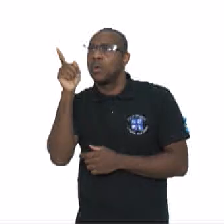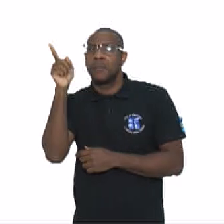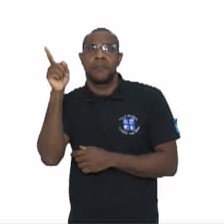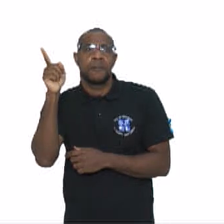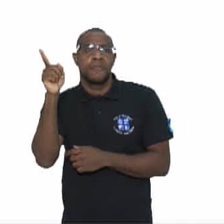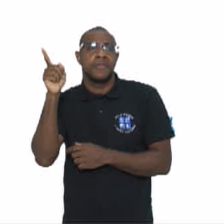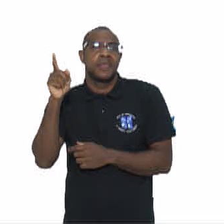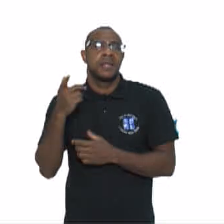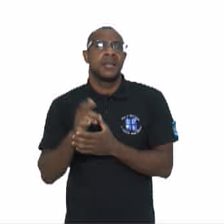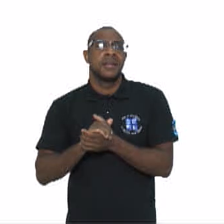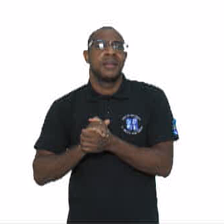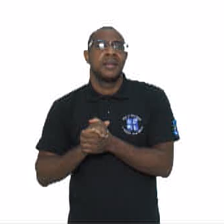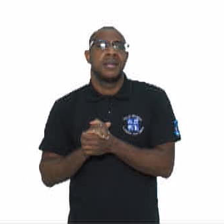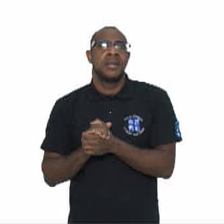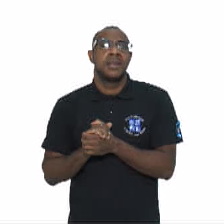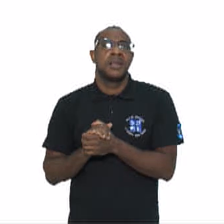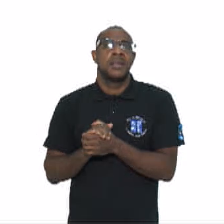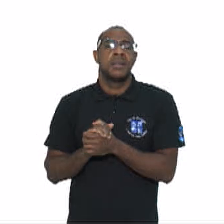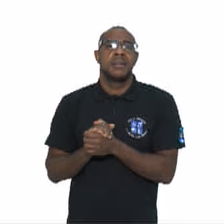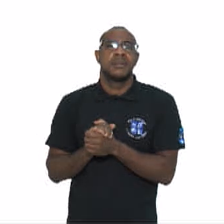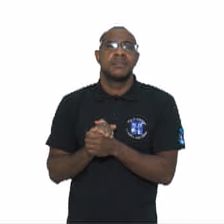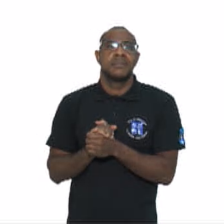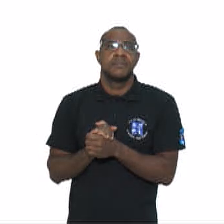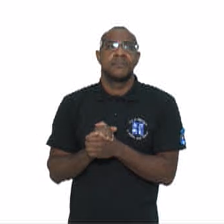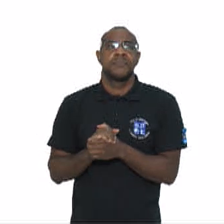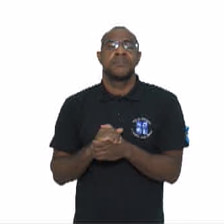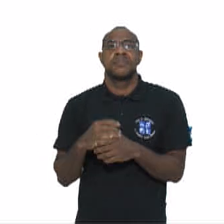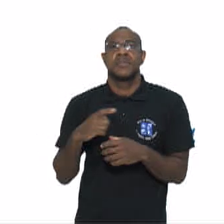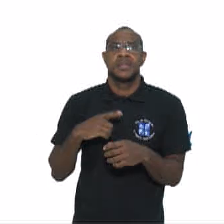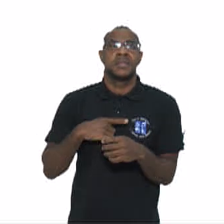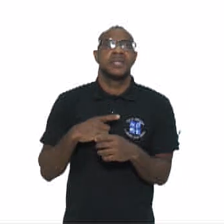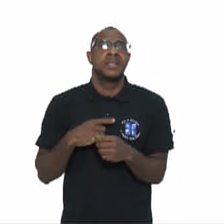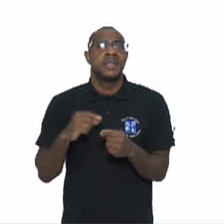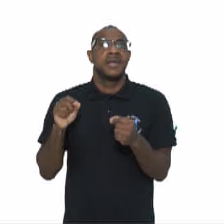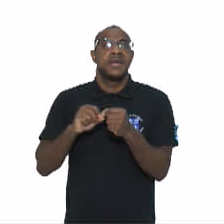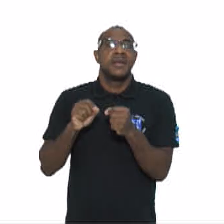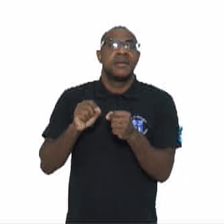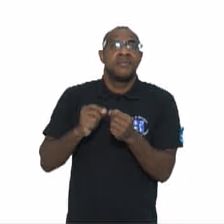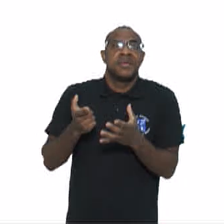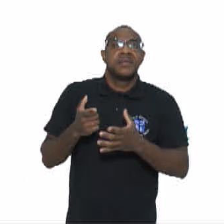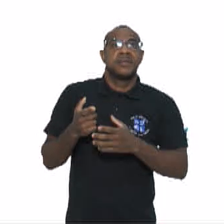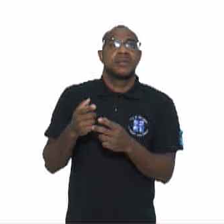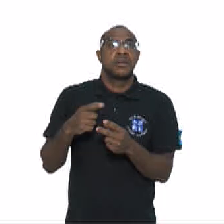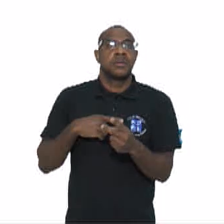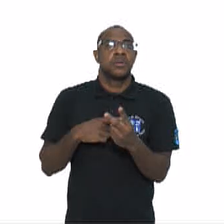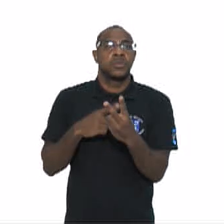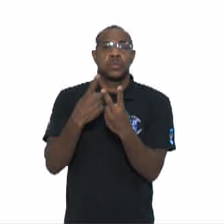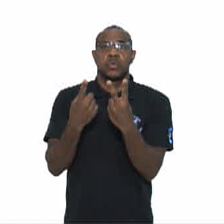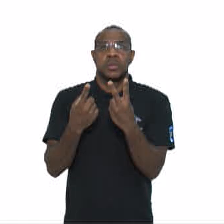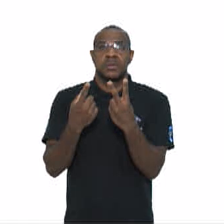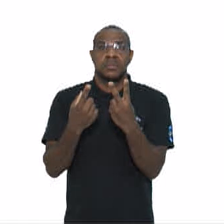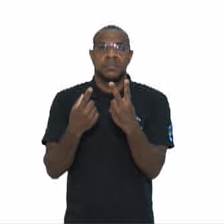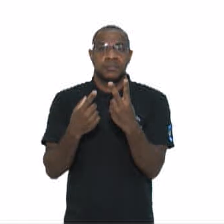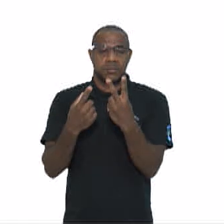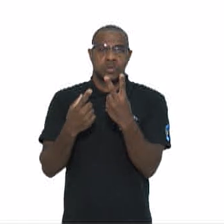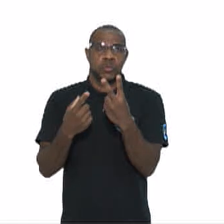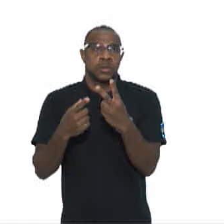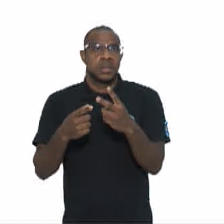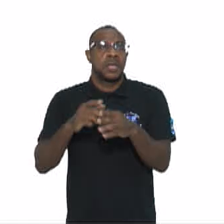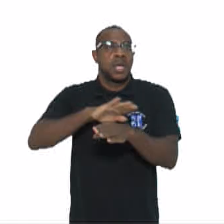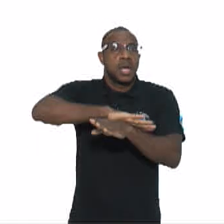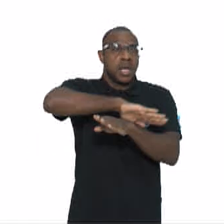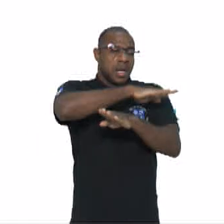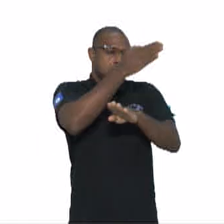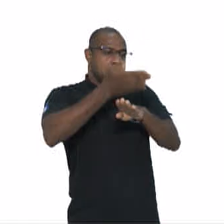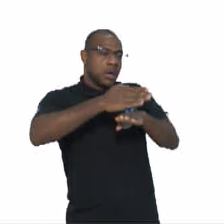Substituindo o Monte Kosciuszko, que fica na Austrália, pelas pirâmides de Karsten, na Nova Guiné. Por que ele fez isso? Porque